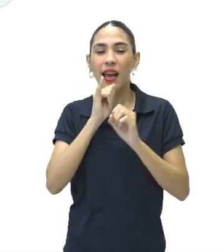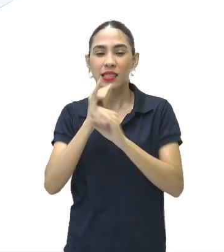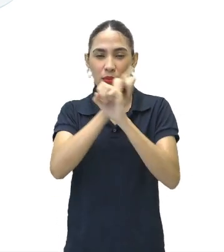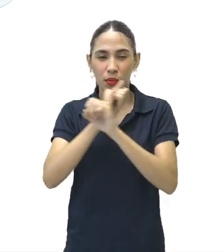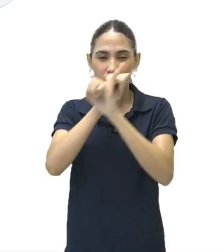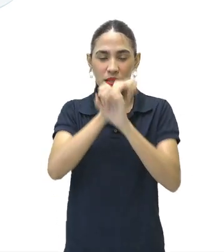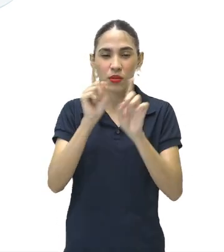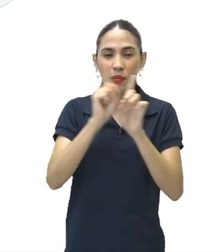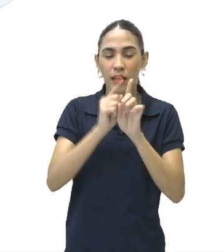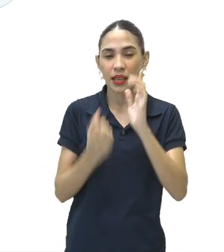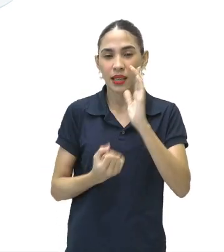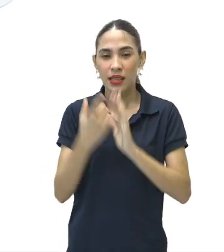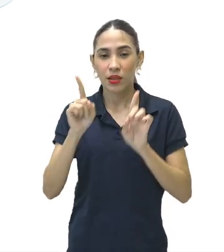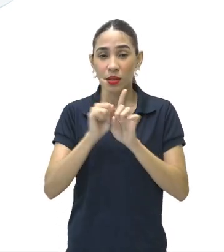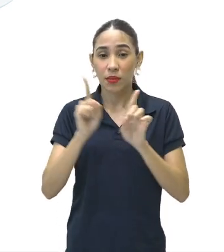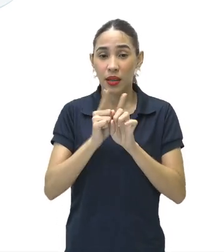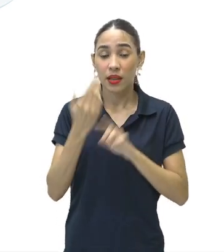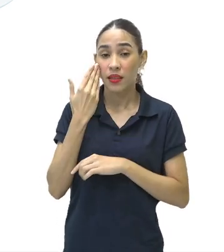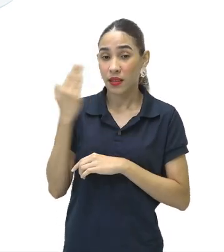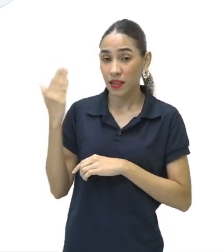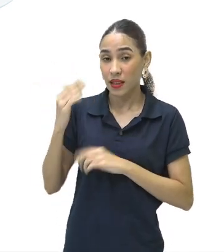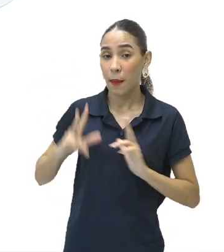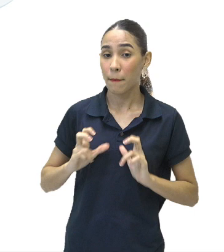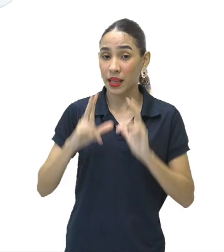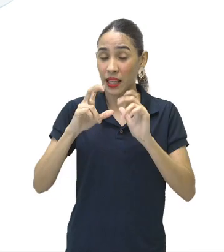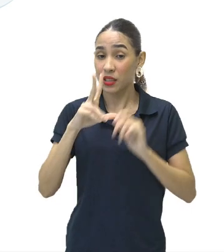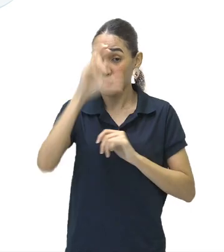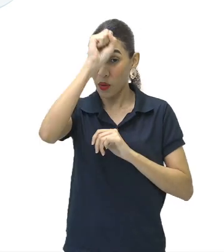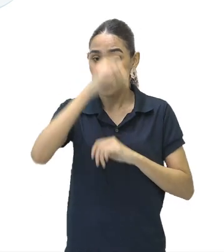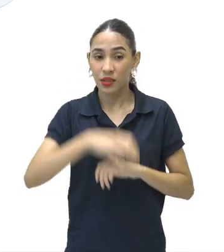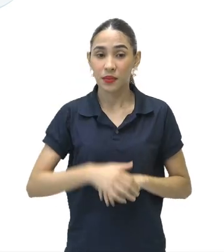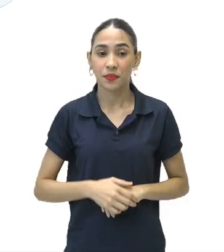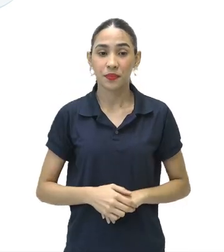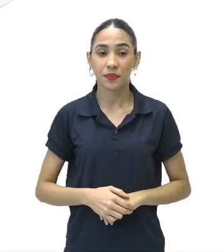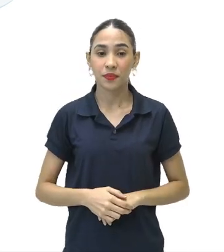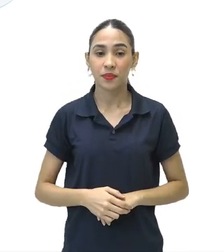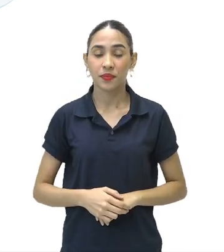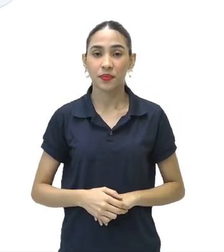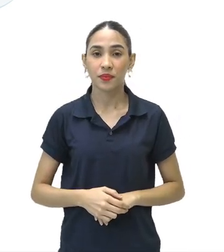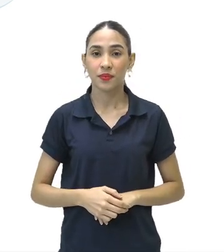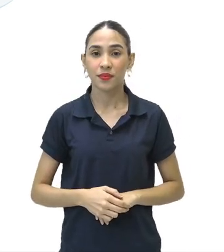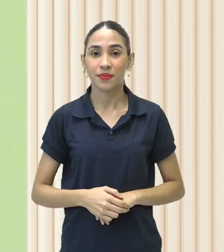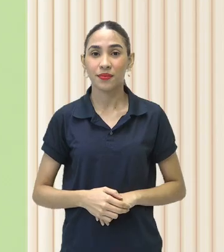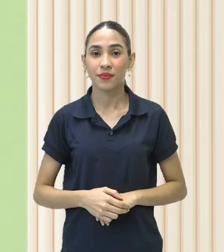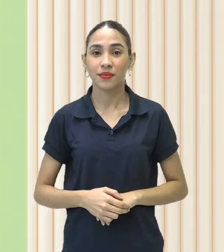levando ao surgimento das chamadas superbactérias.